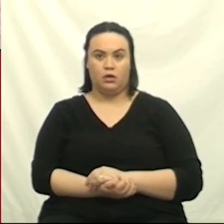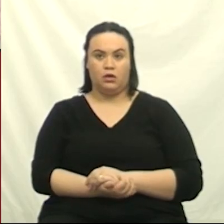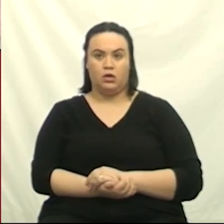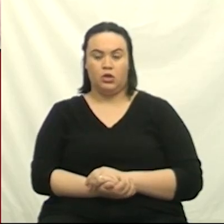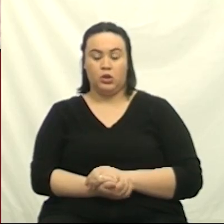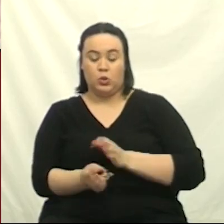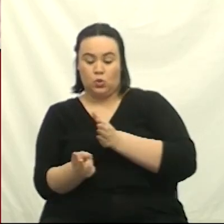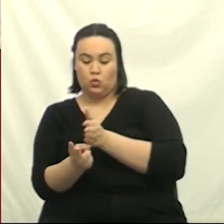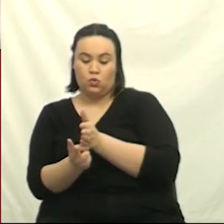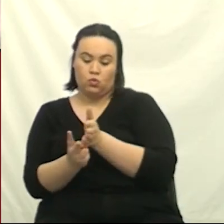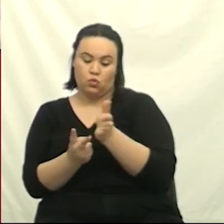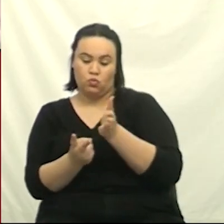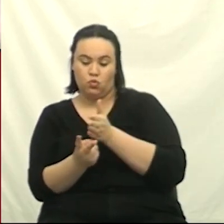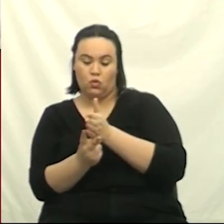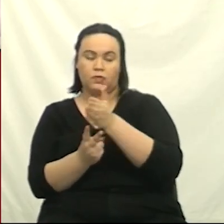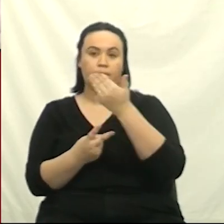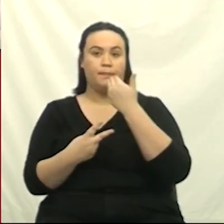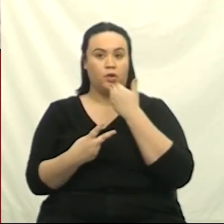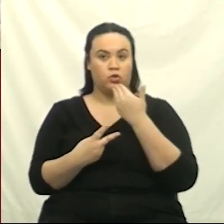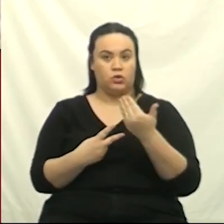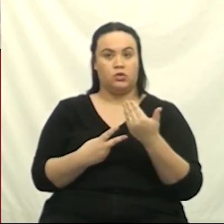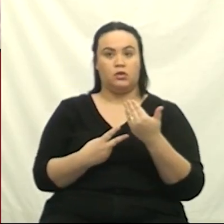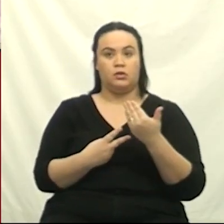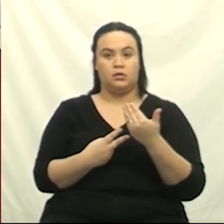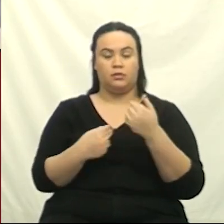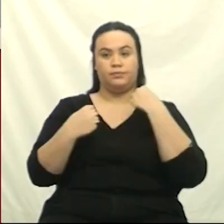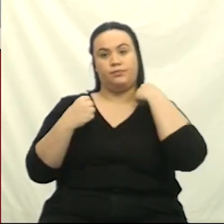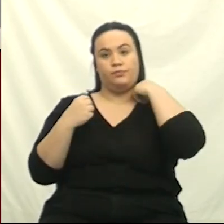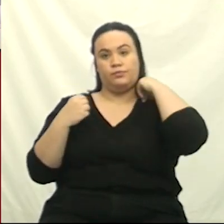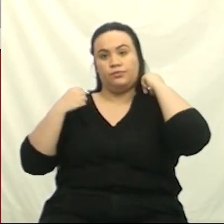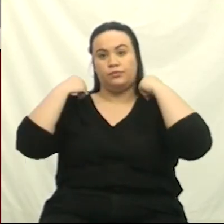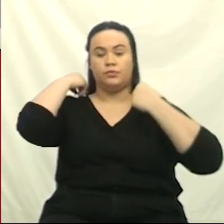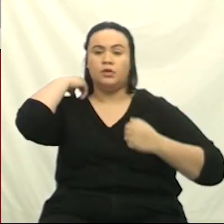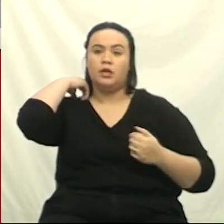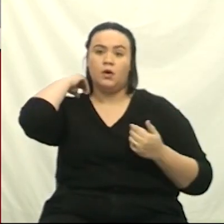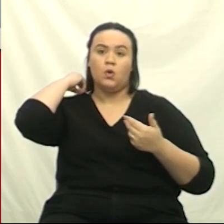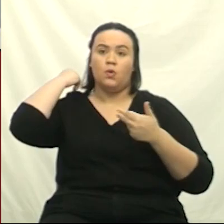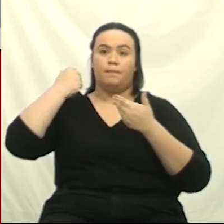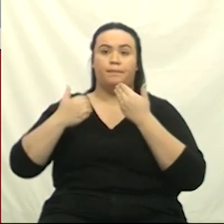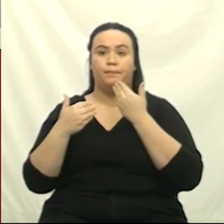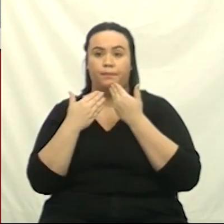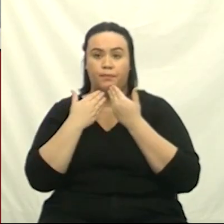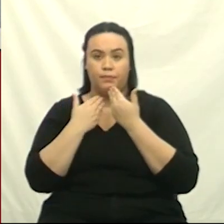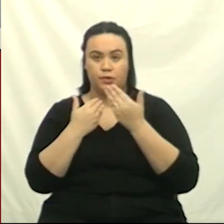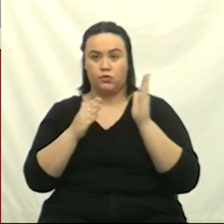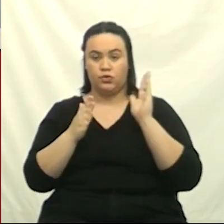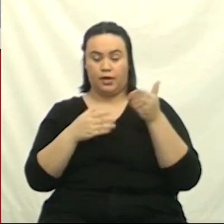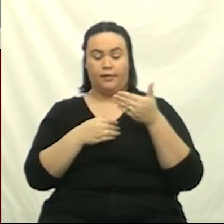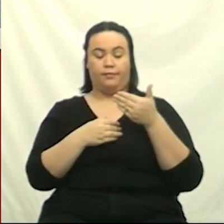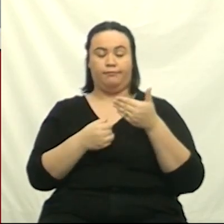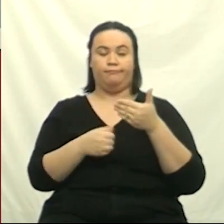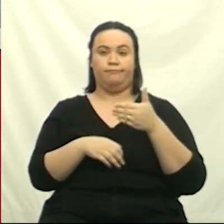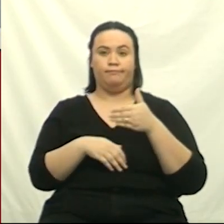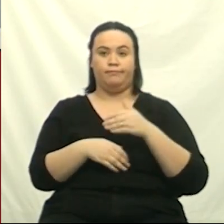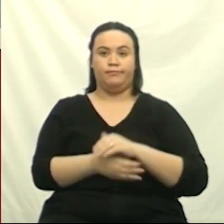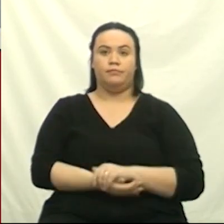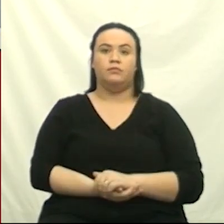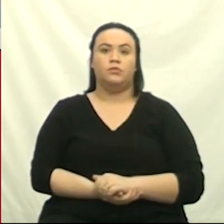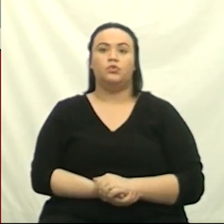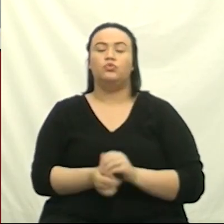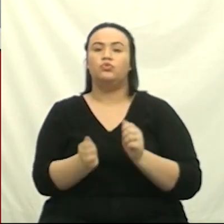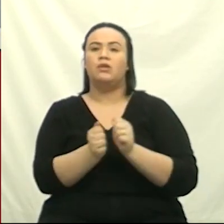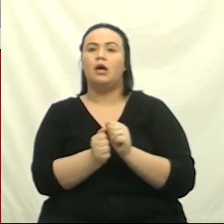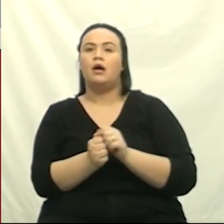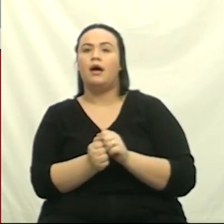requerimentos dizem respeito a protocolos já realizados junto a ouvidoria junto a